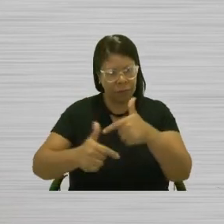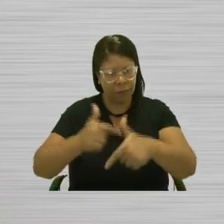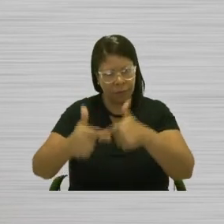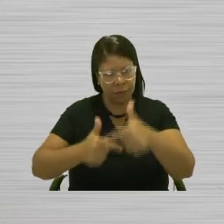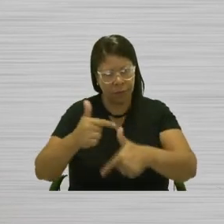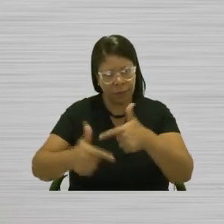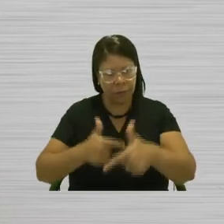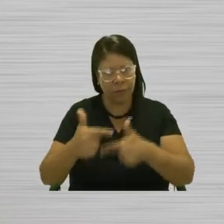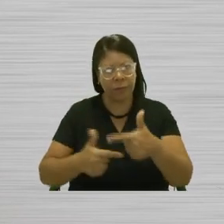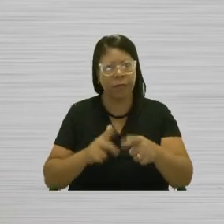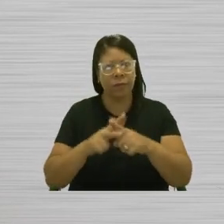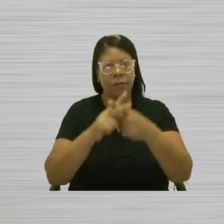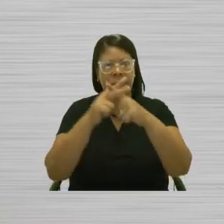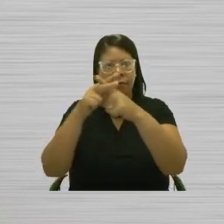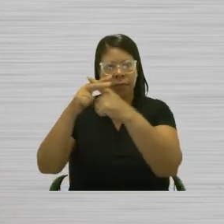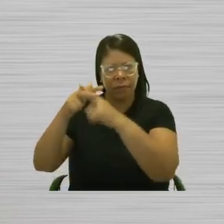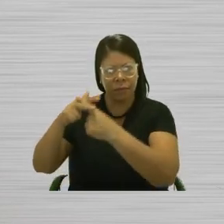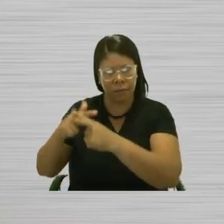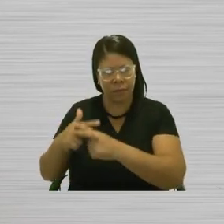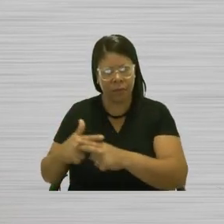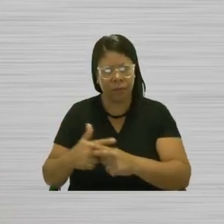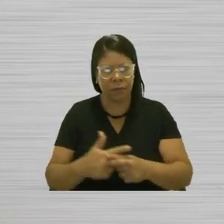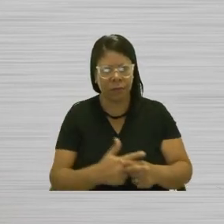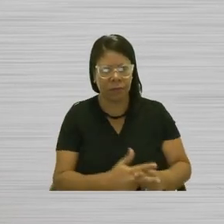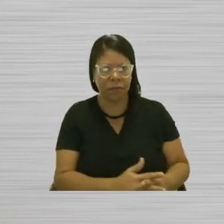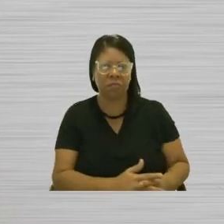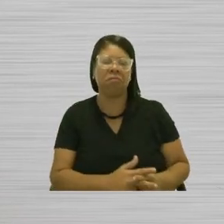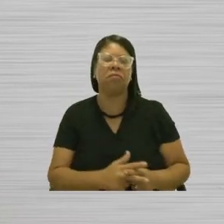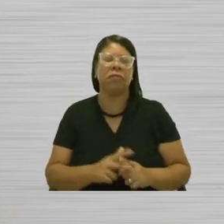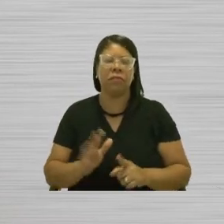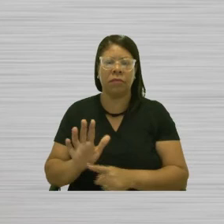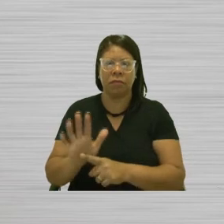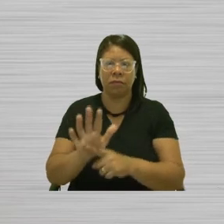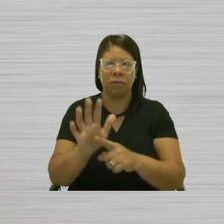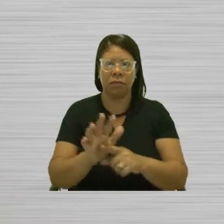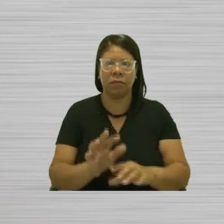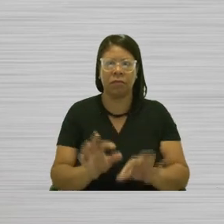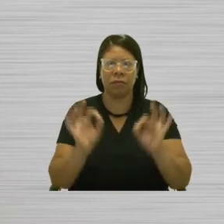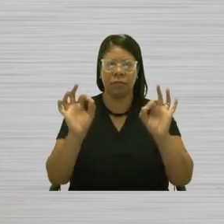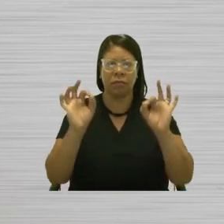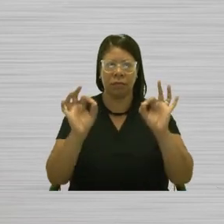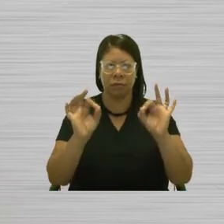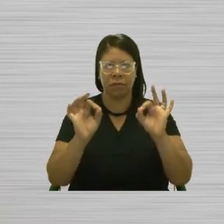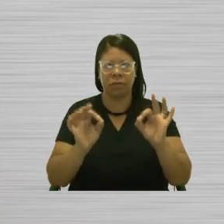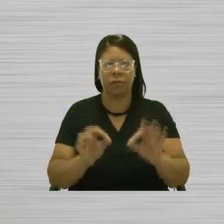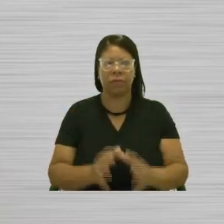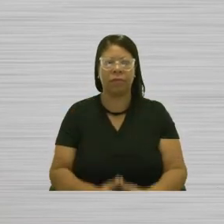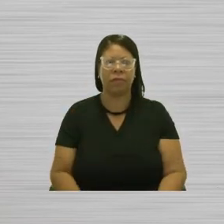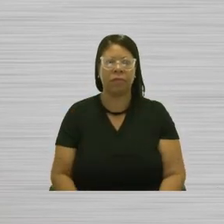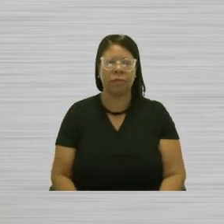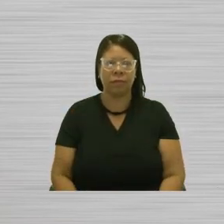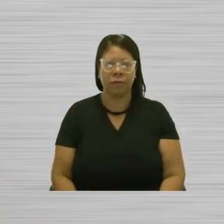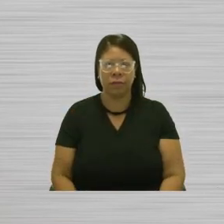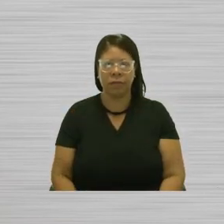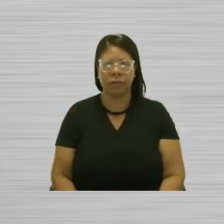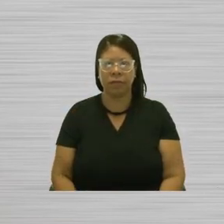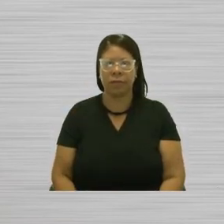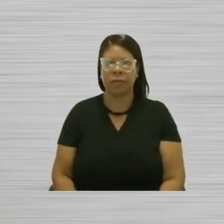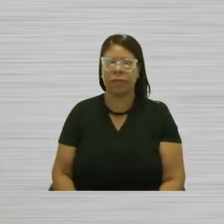muito bacana, um envolvimento muito grande em estar prestando esses serviços para a gente.